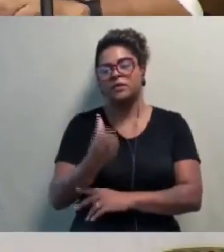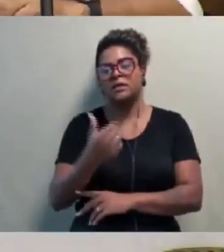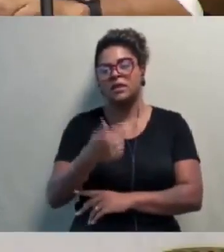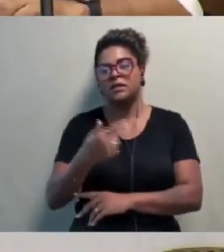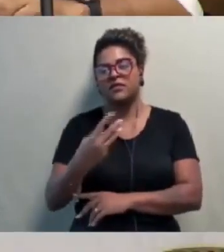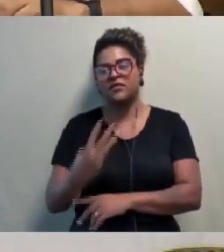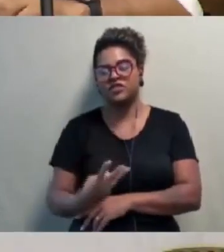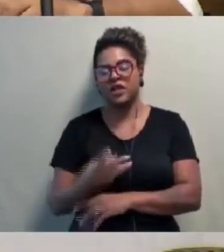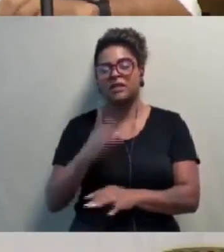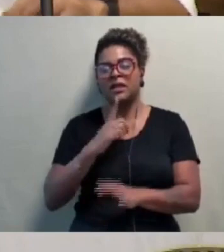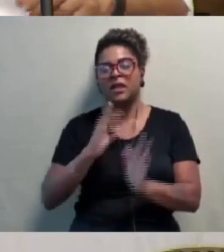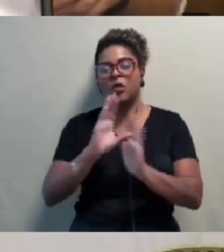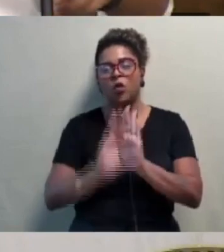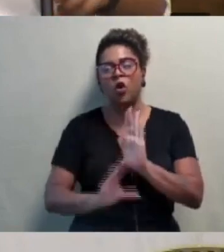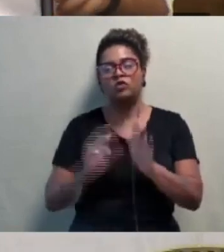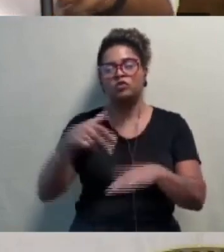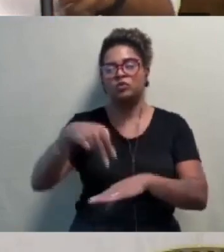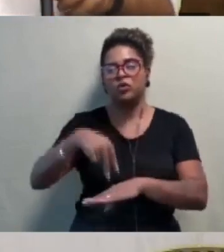Belo Horizonte.